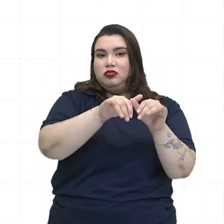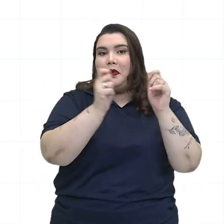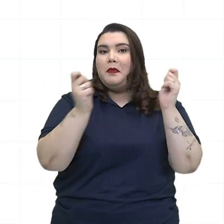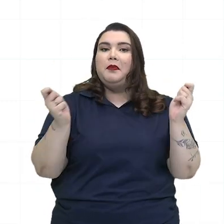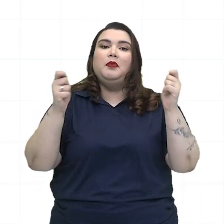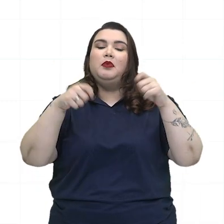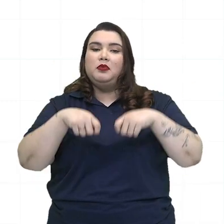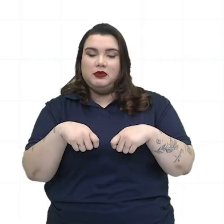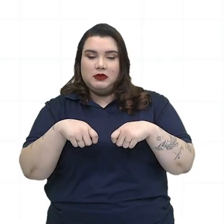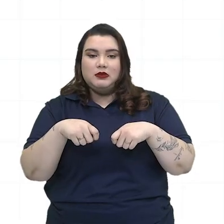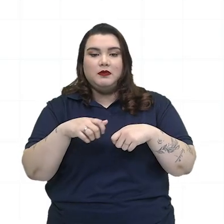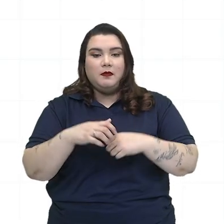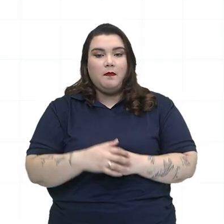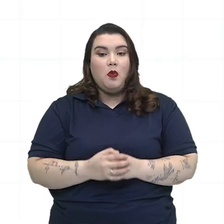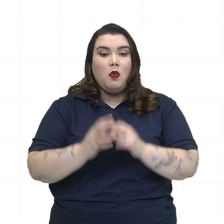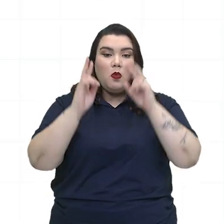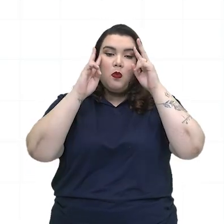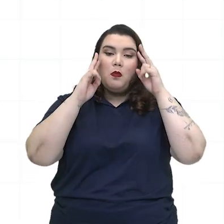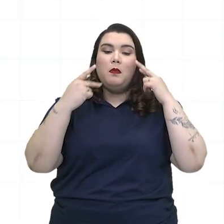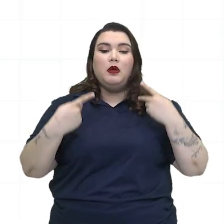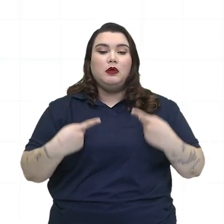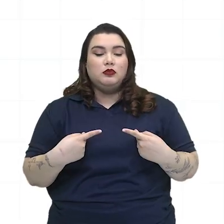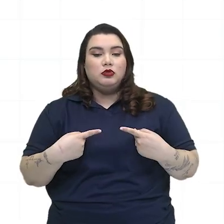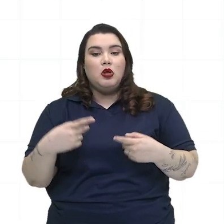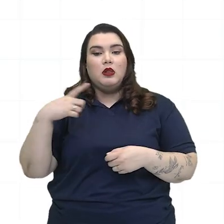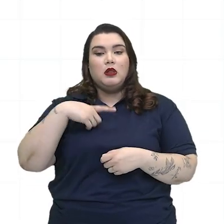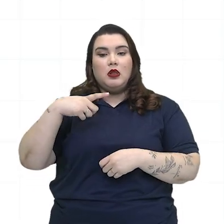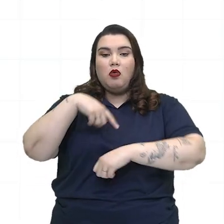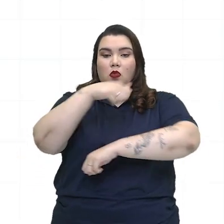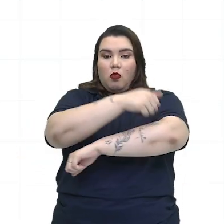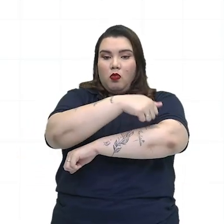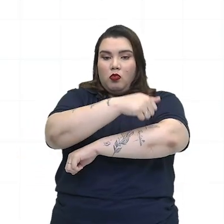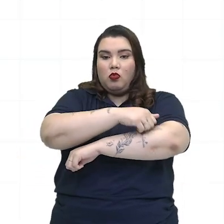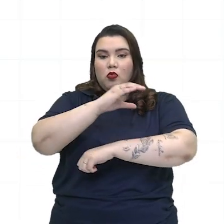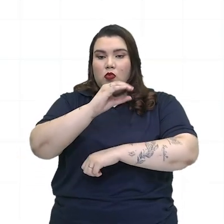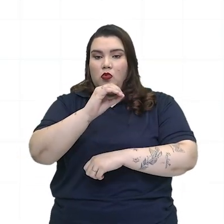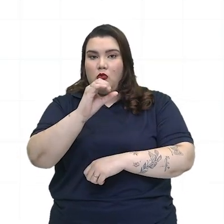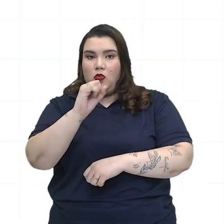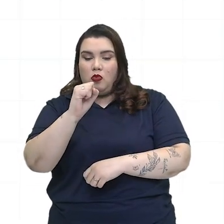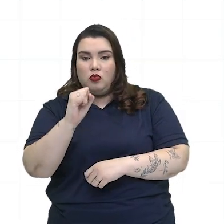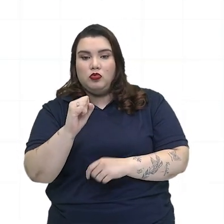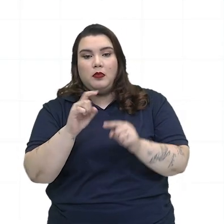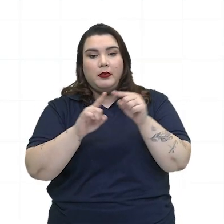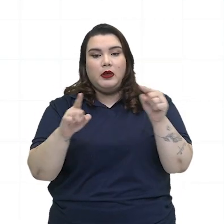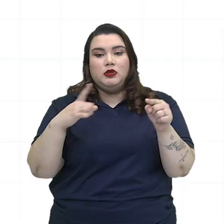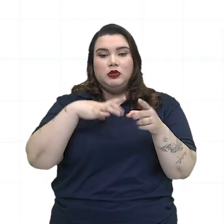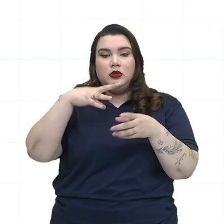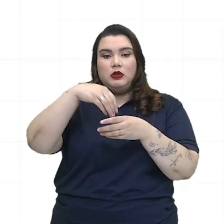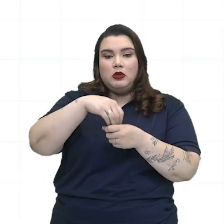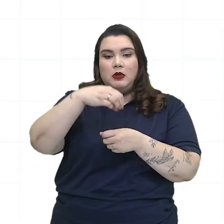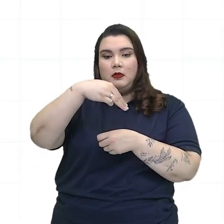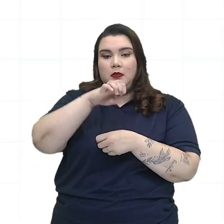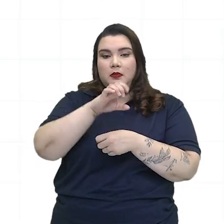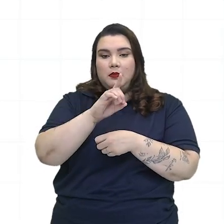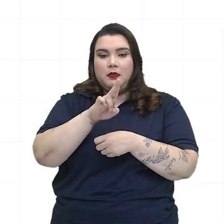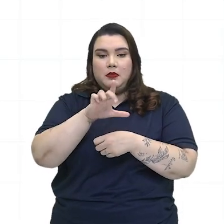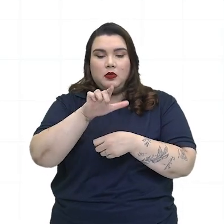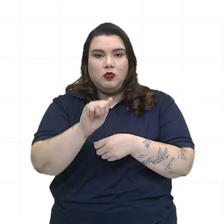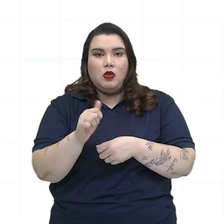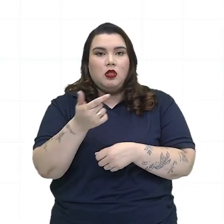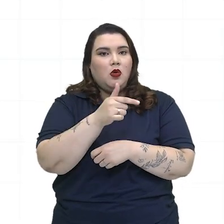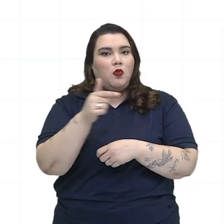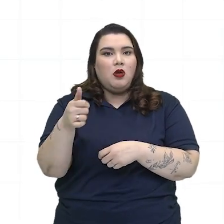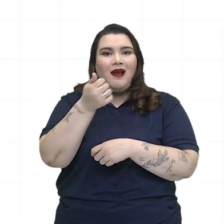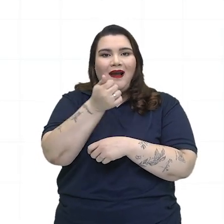a função de voar. E nos humanos, os ossos também são ocos, mas tem medula, não tem câmaras de ar, né?